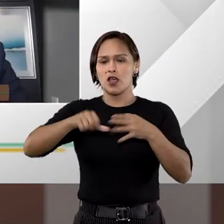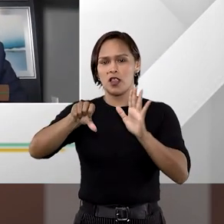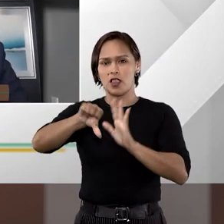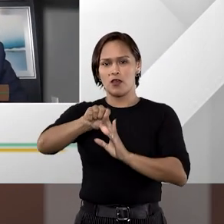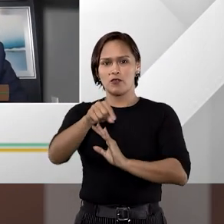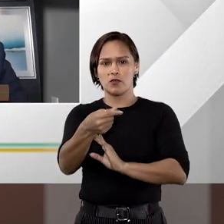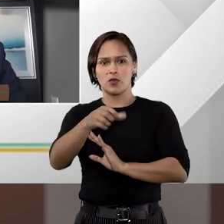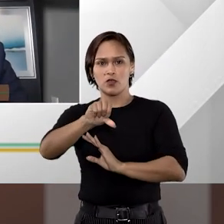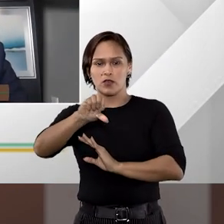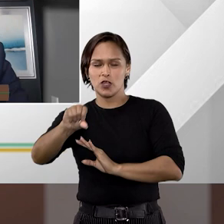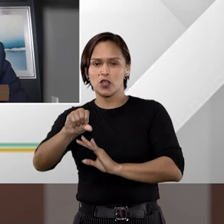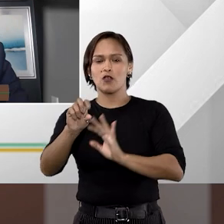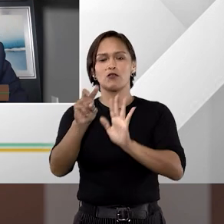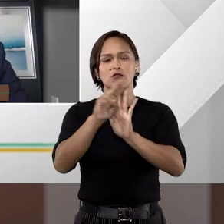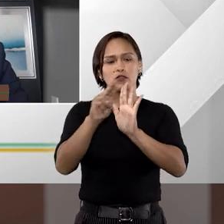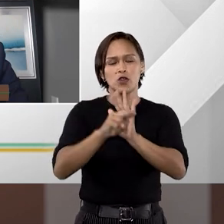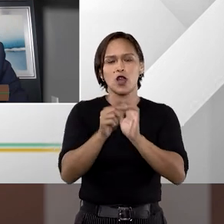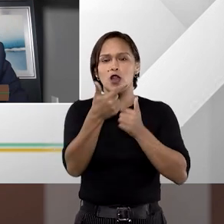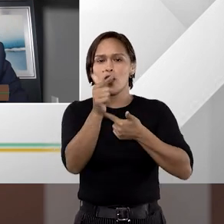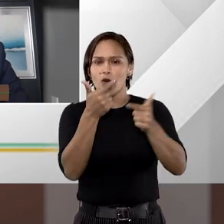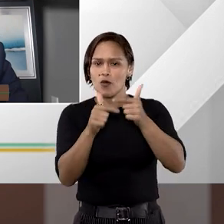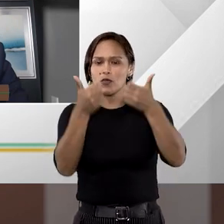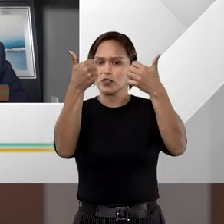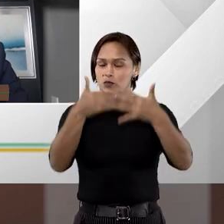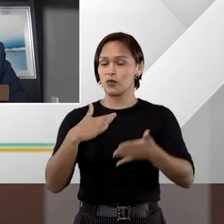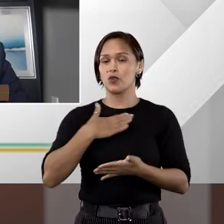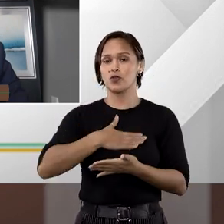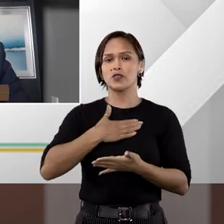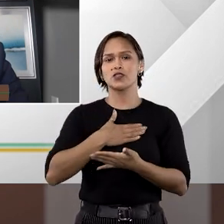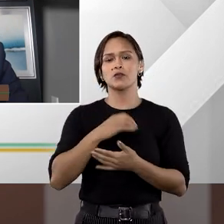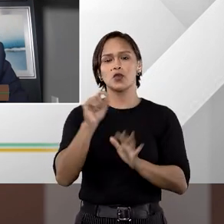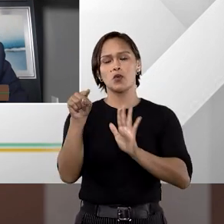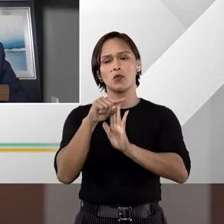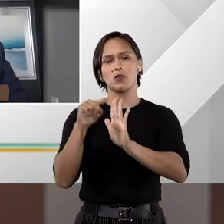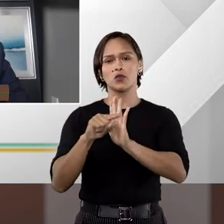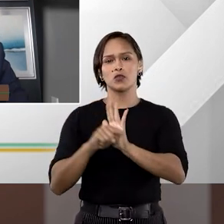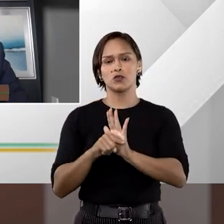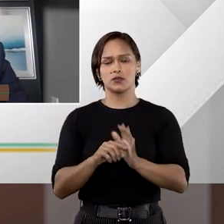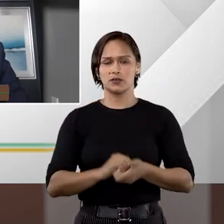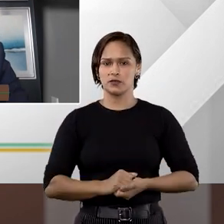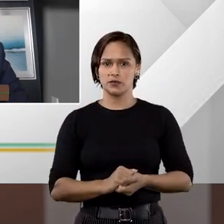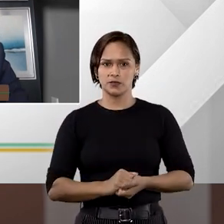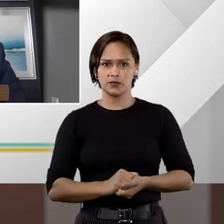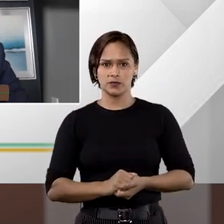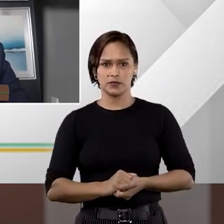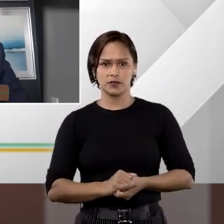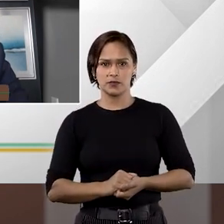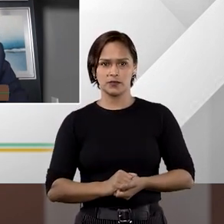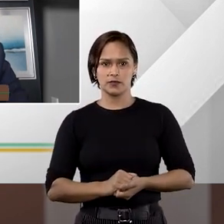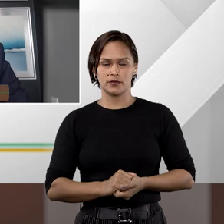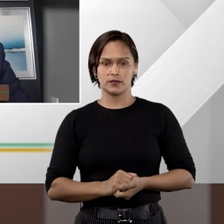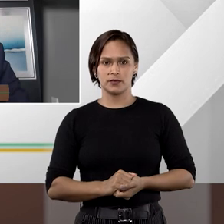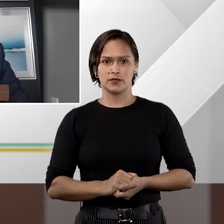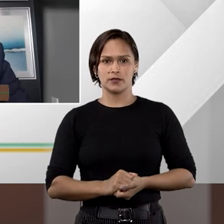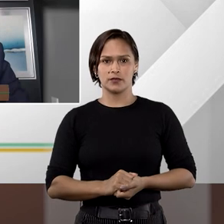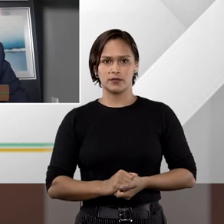na lei 9.099 eu sei que foram citadas aí algumas mas eu gostaria que se eu Contasse por favor